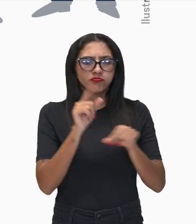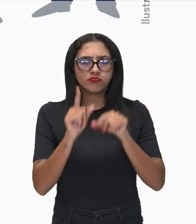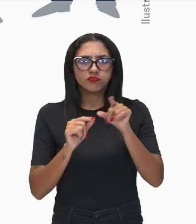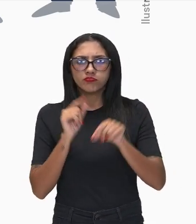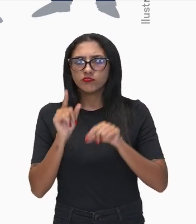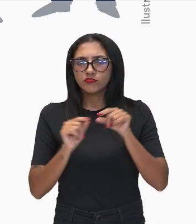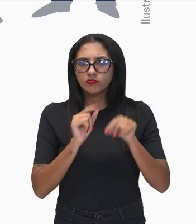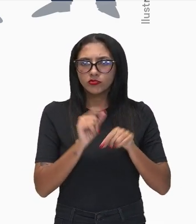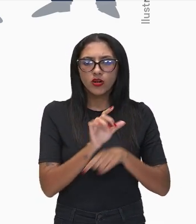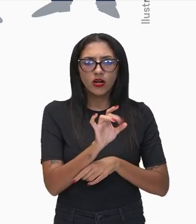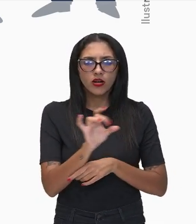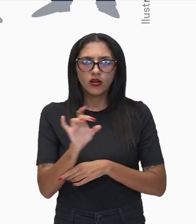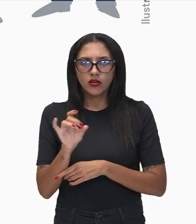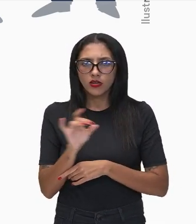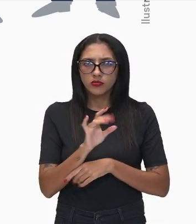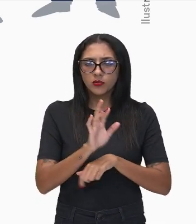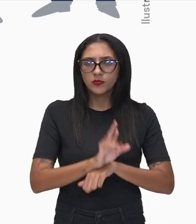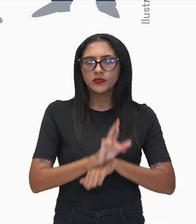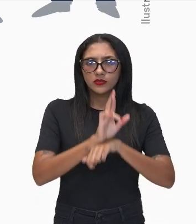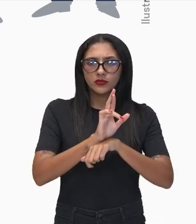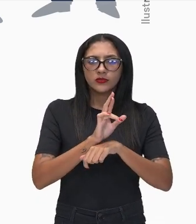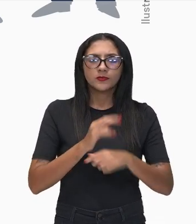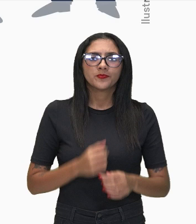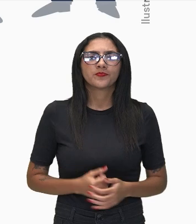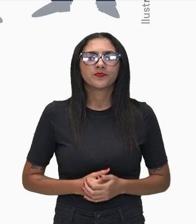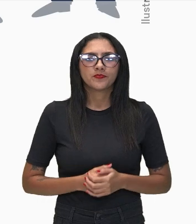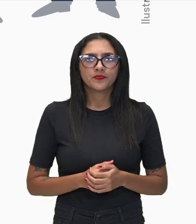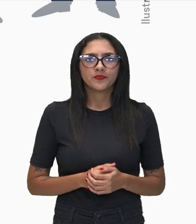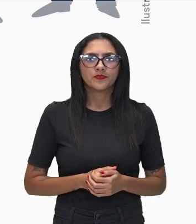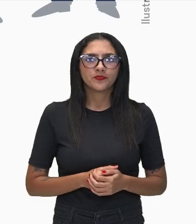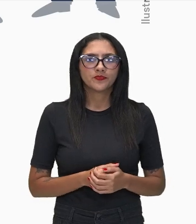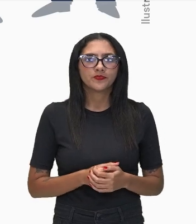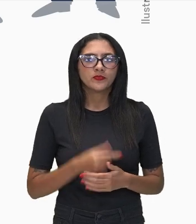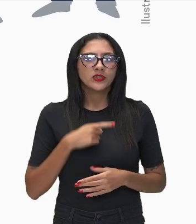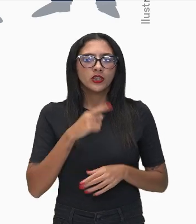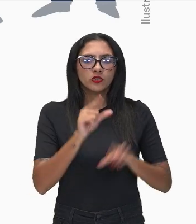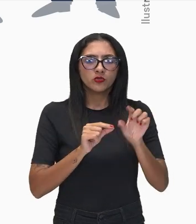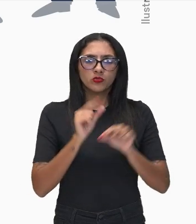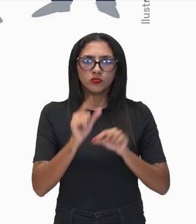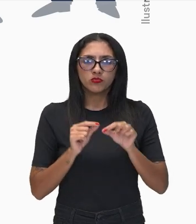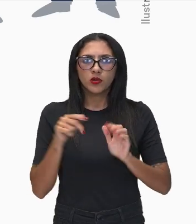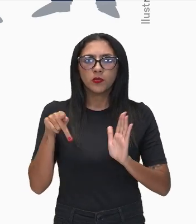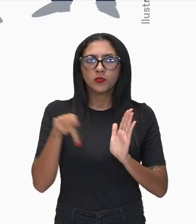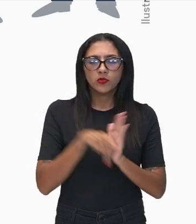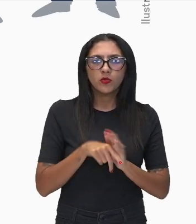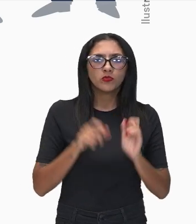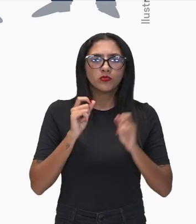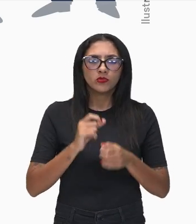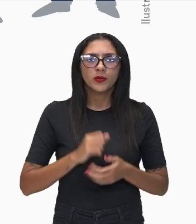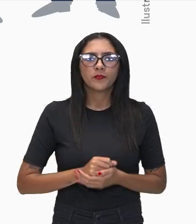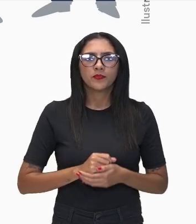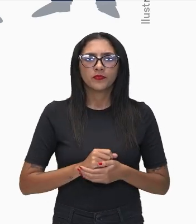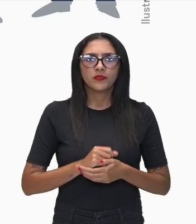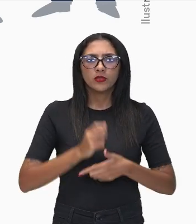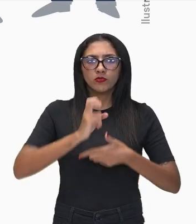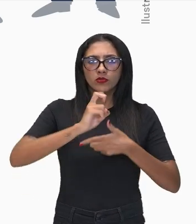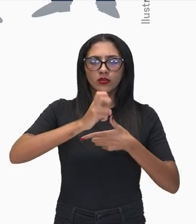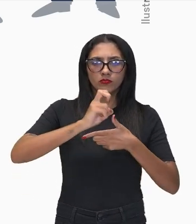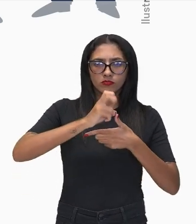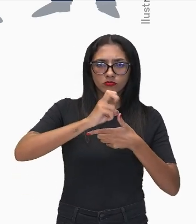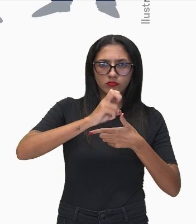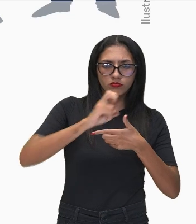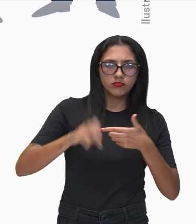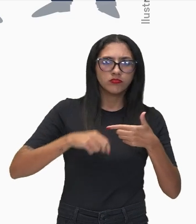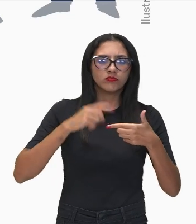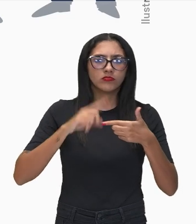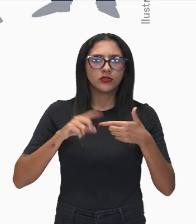representantes. Ele vai votar, né, nos seus representantes lá do Poder Executivo e do Poder